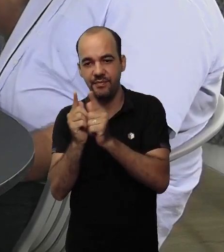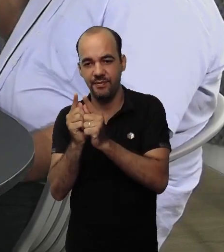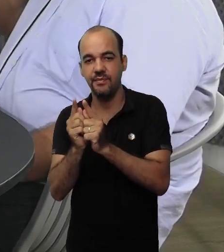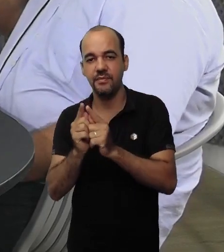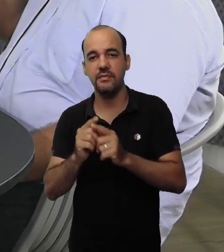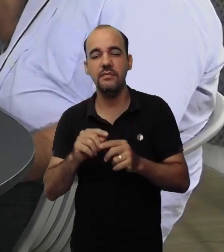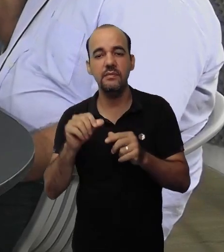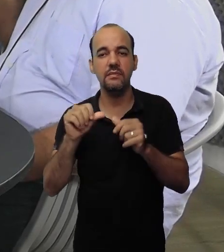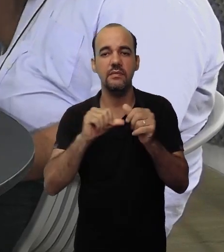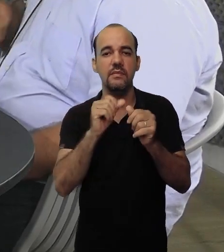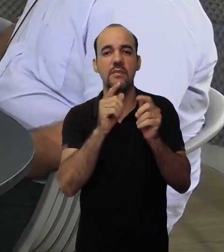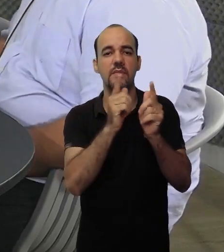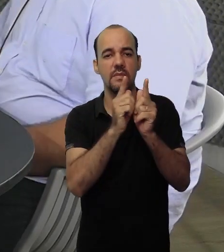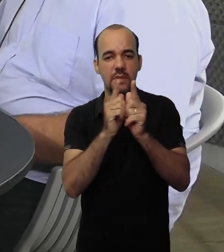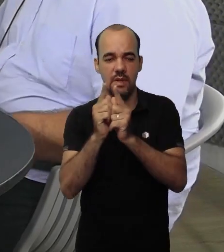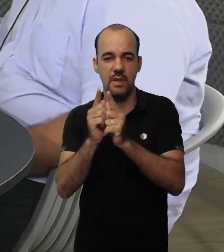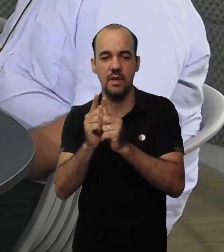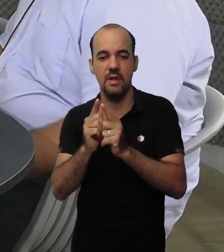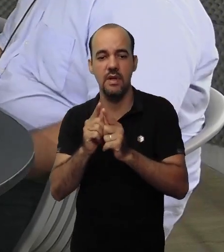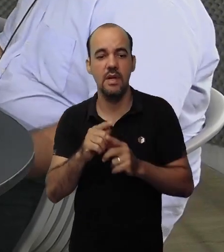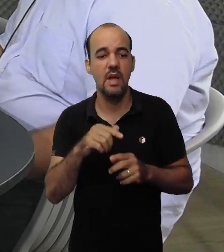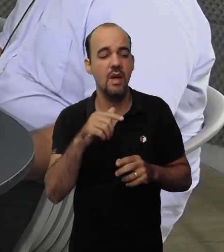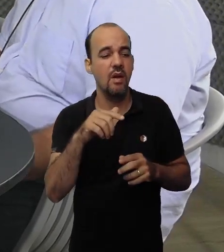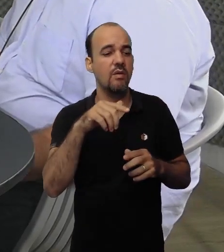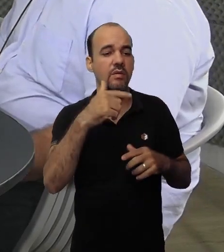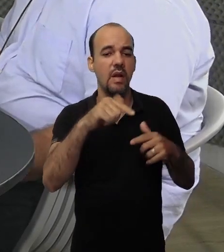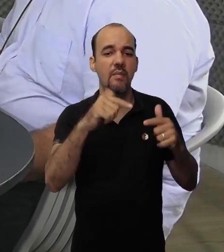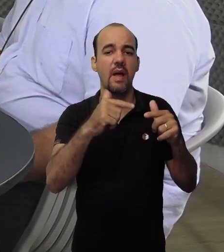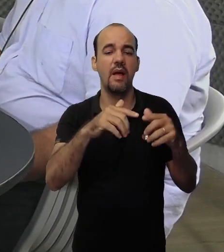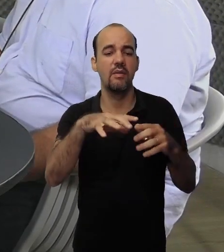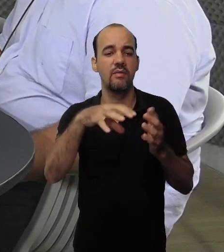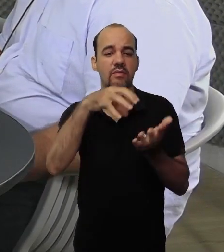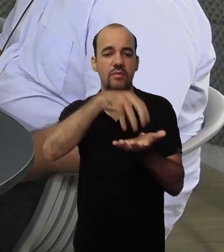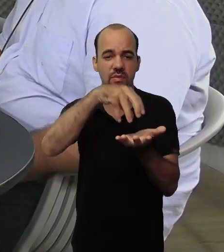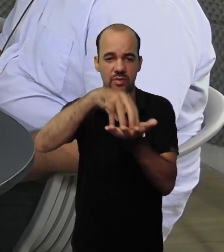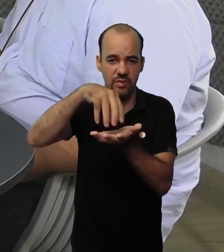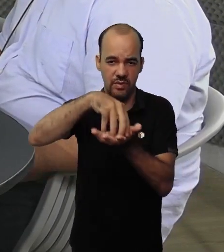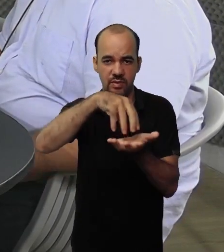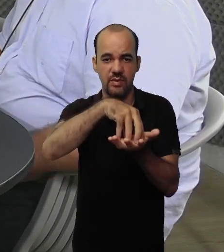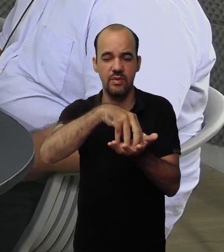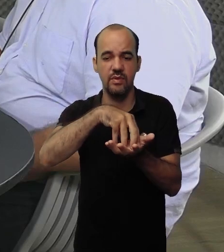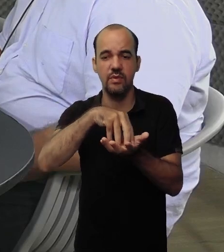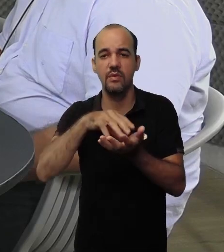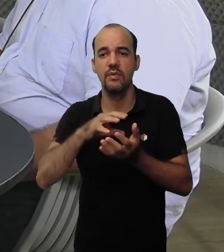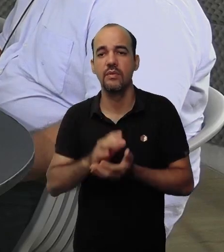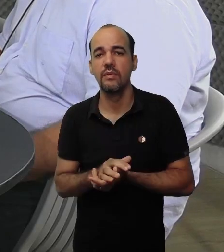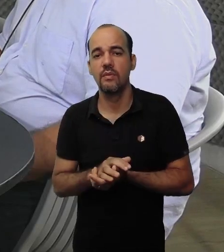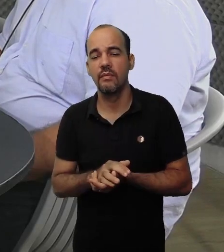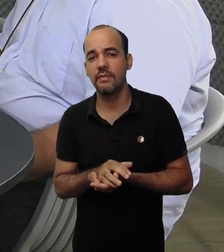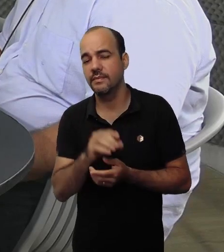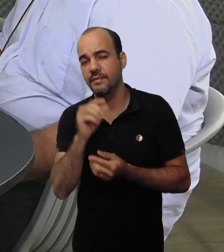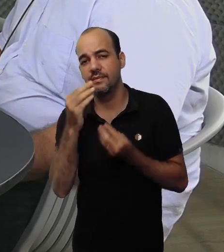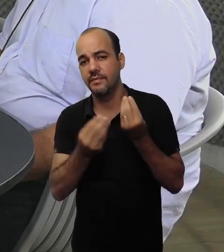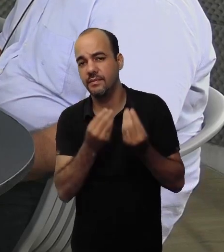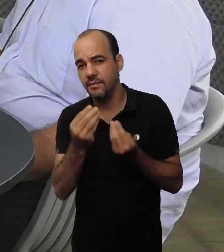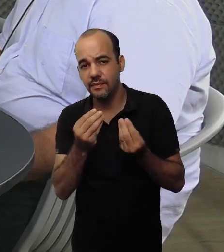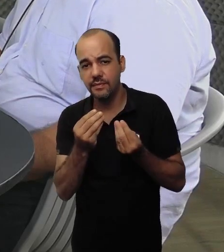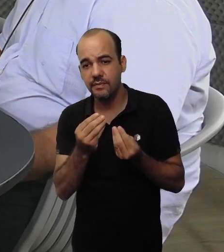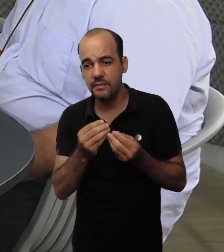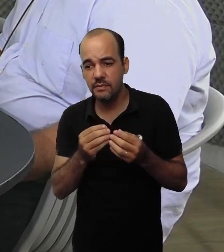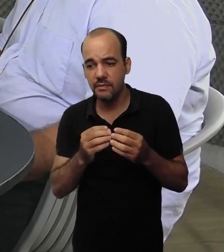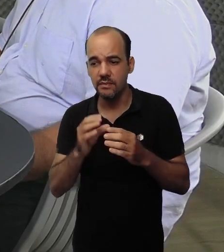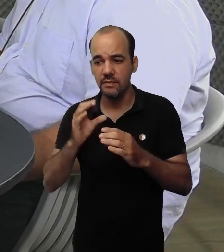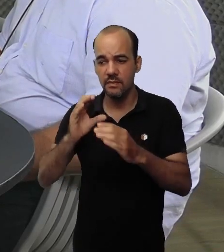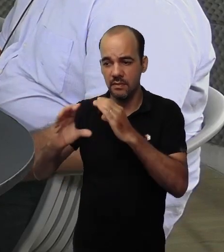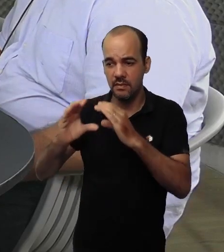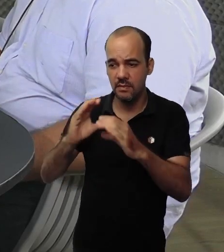nomenclaturas. Enquanto CGIMP, né? Como é que você vai agregar a comunicação que foi feita